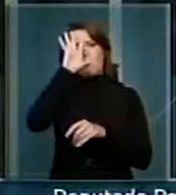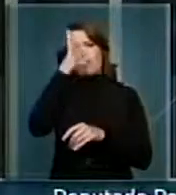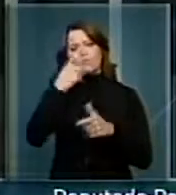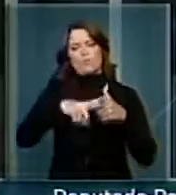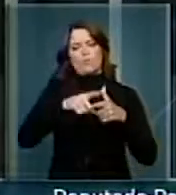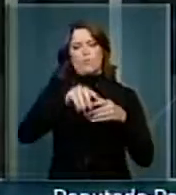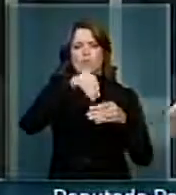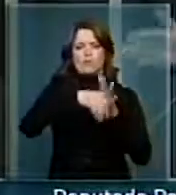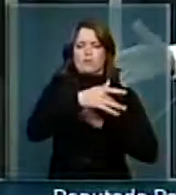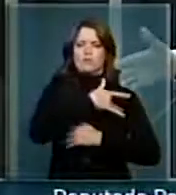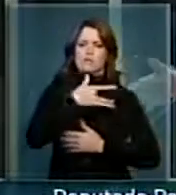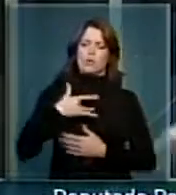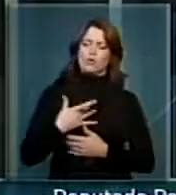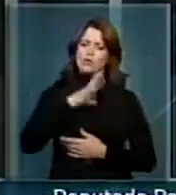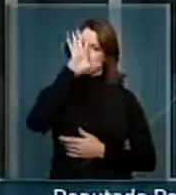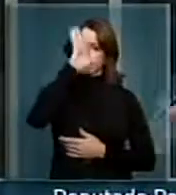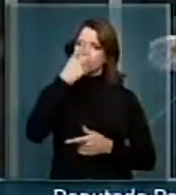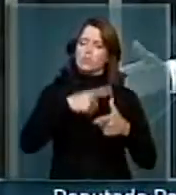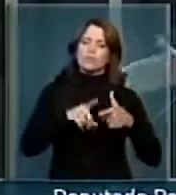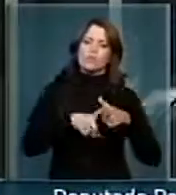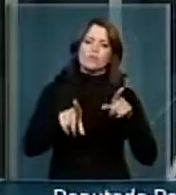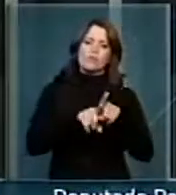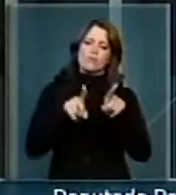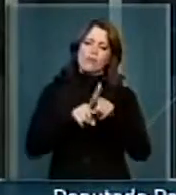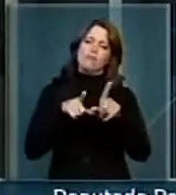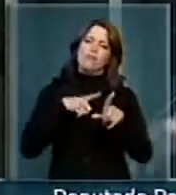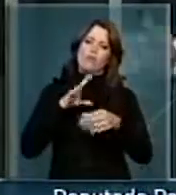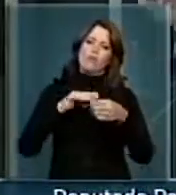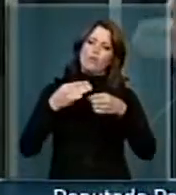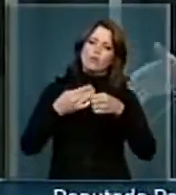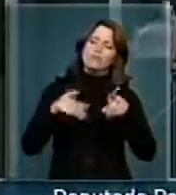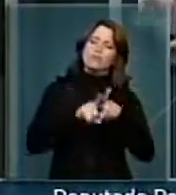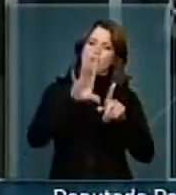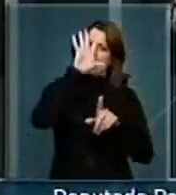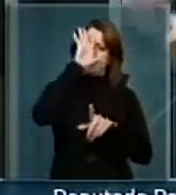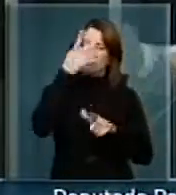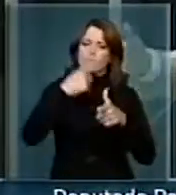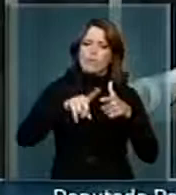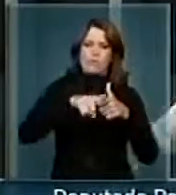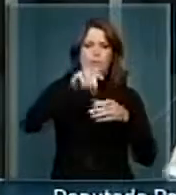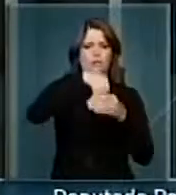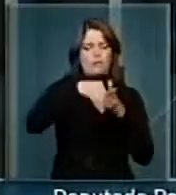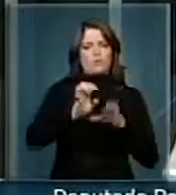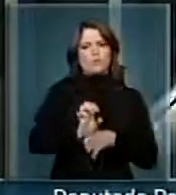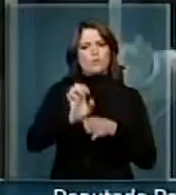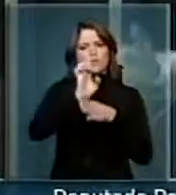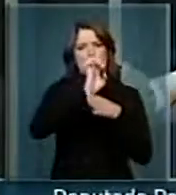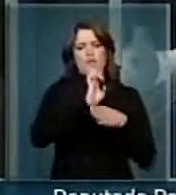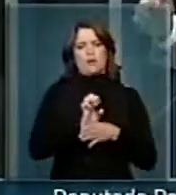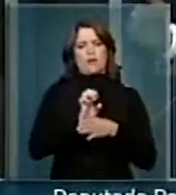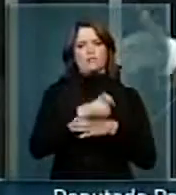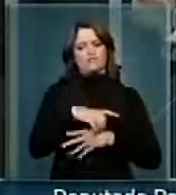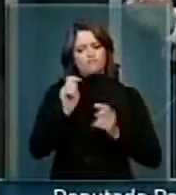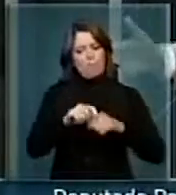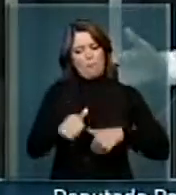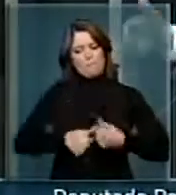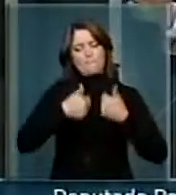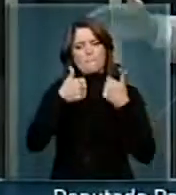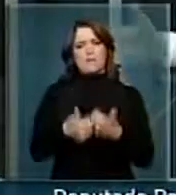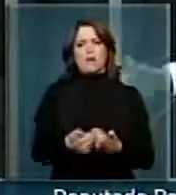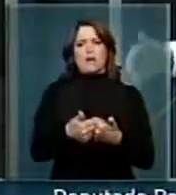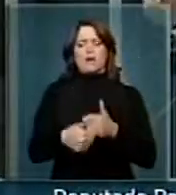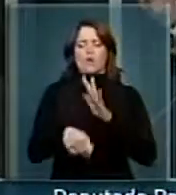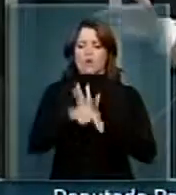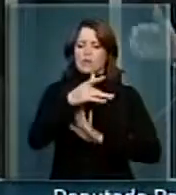problema da saúde, resolver o problema dos municípios, resolver o problema dos estados, dando melhores condições